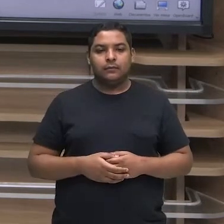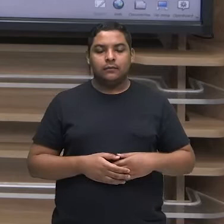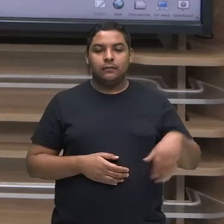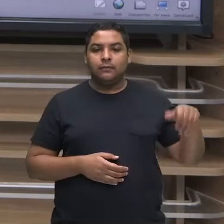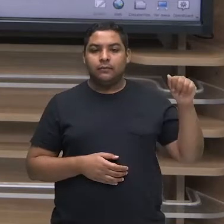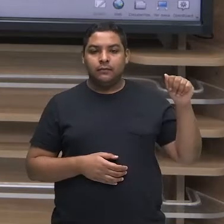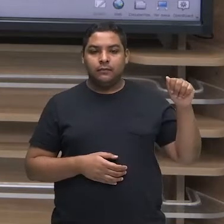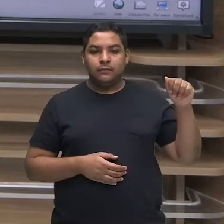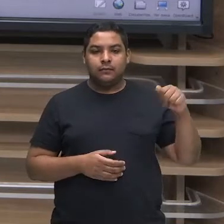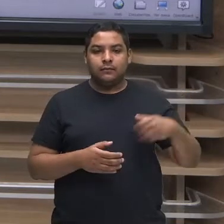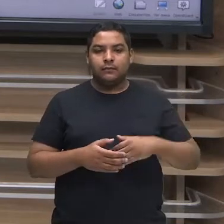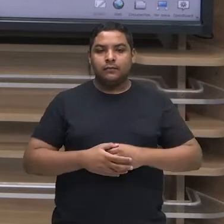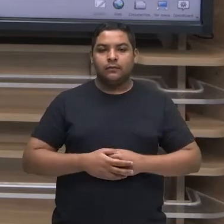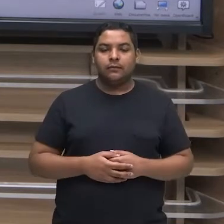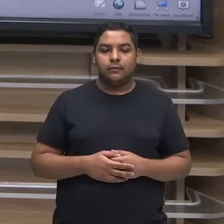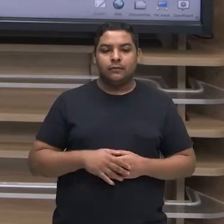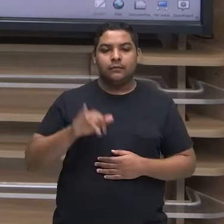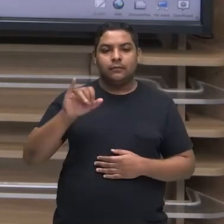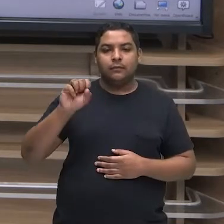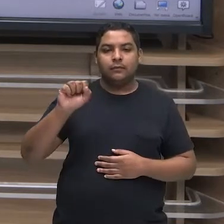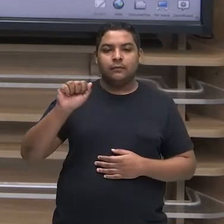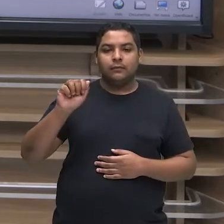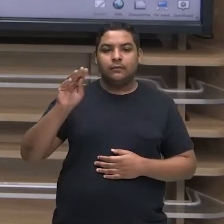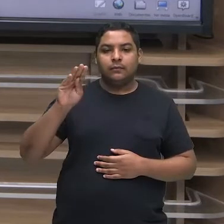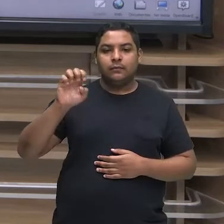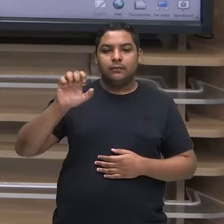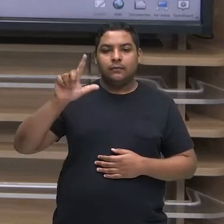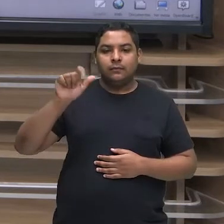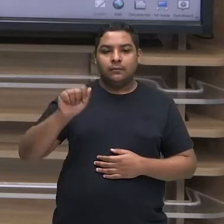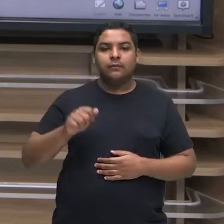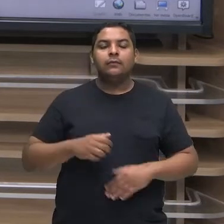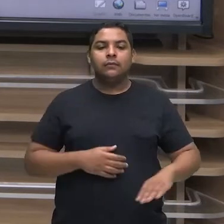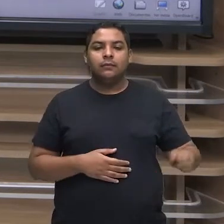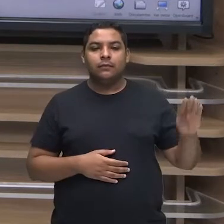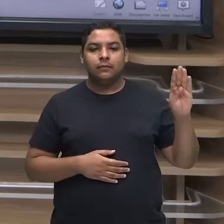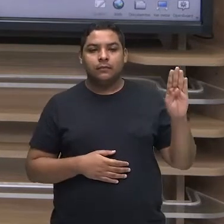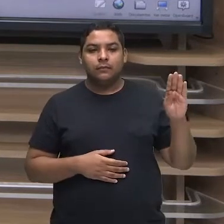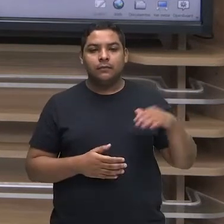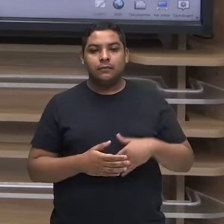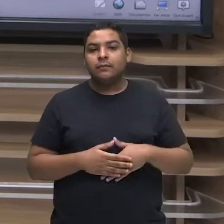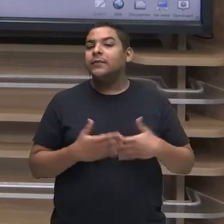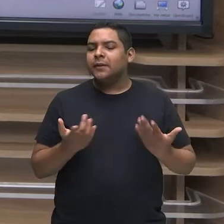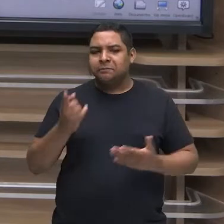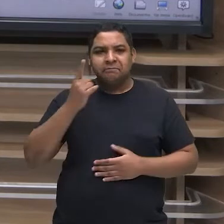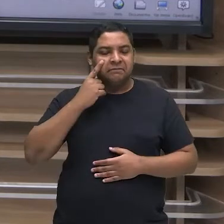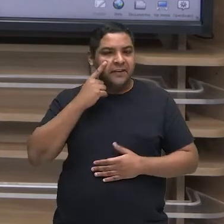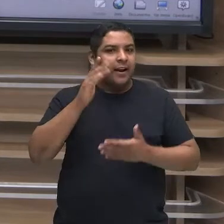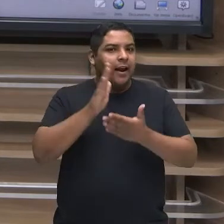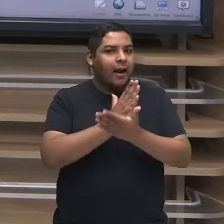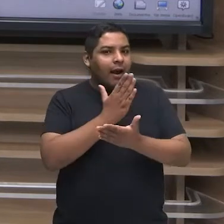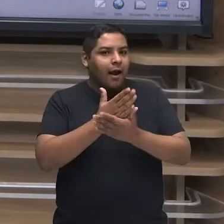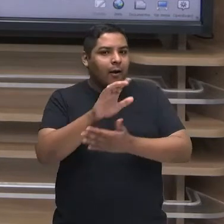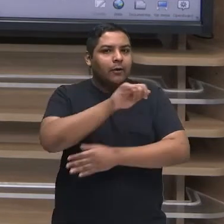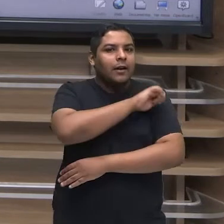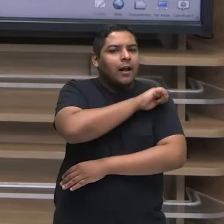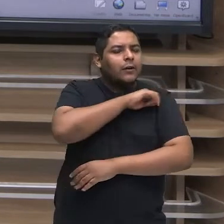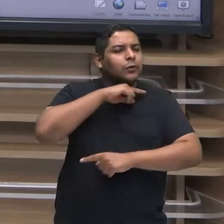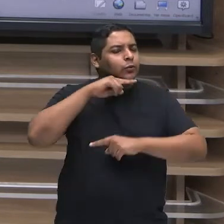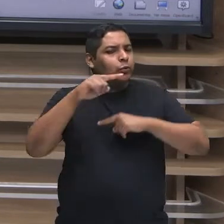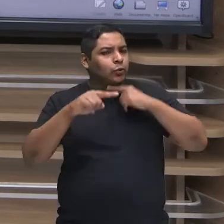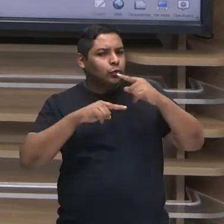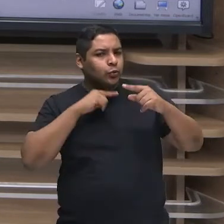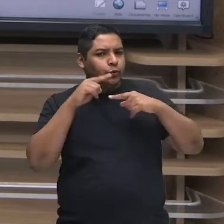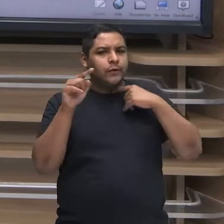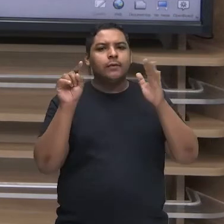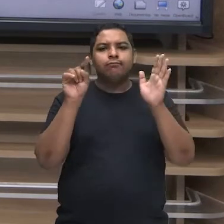A. E a Isabela, a letra B. Então, eu vi que alguns alunos estão em dúvida quanto à